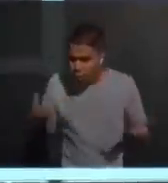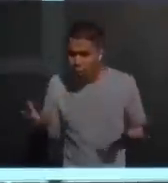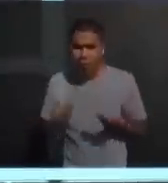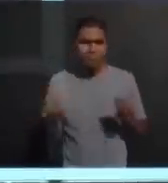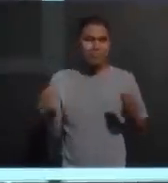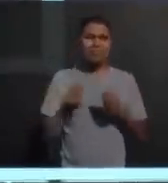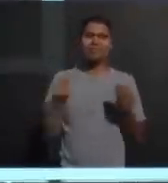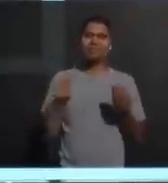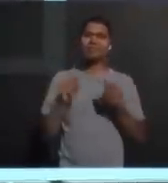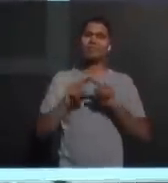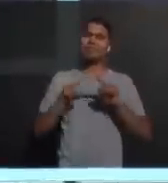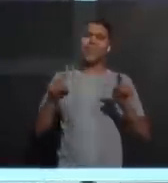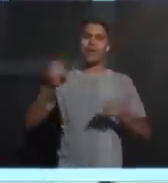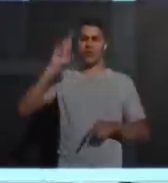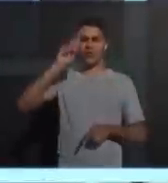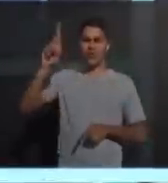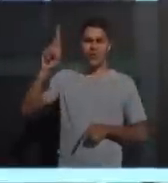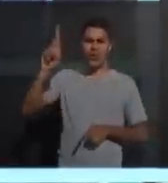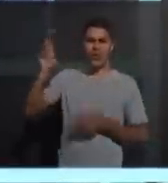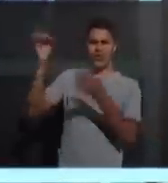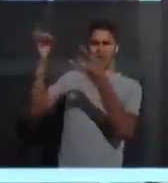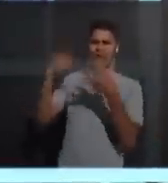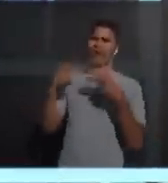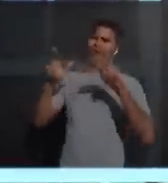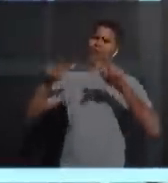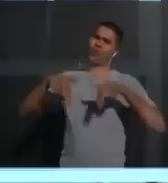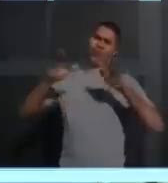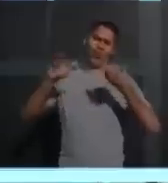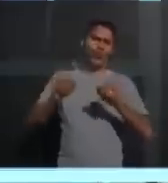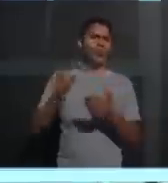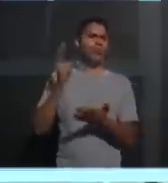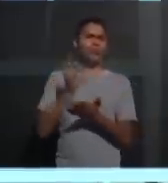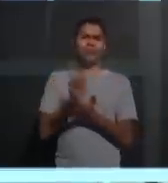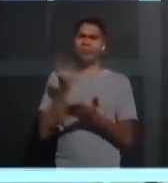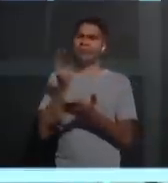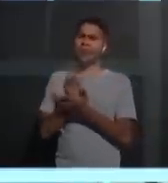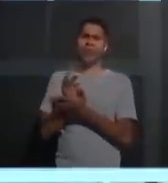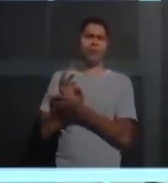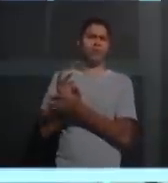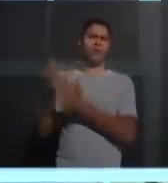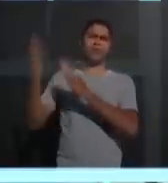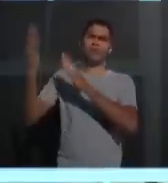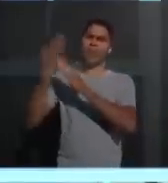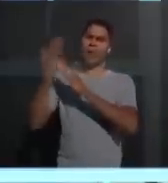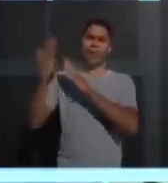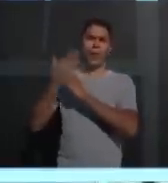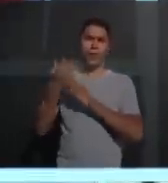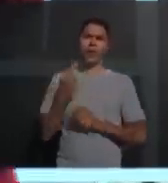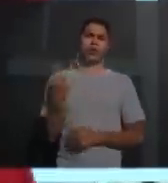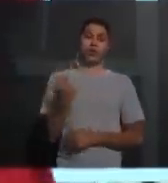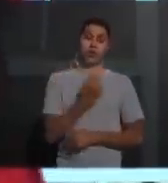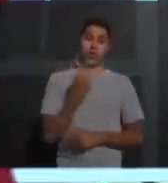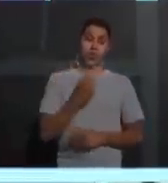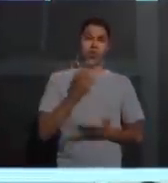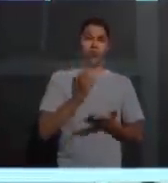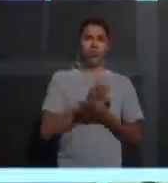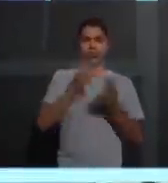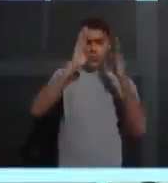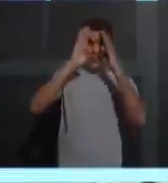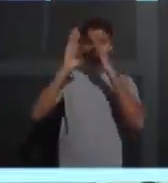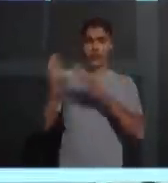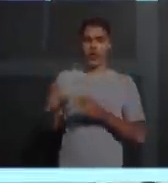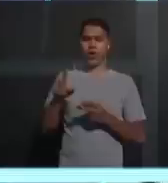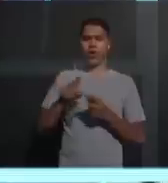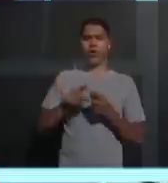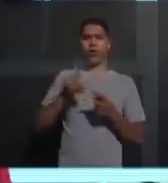mas o senhor nunca nos deixou faltar nada sempre fomos fiéis a ele nos diz nas ofertas sabe que mais